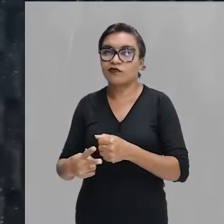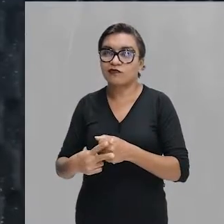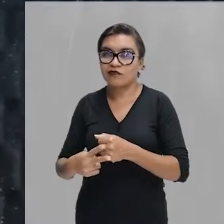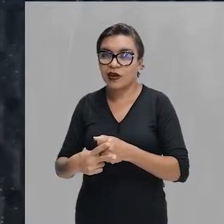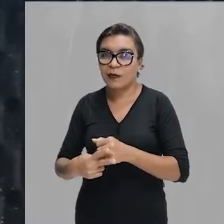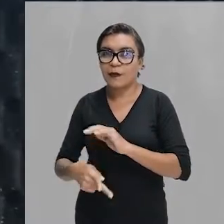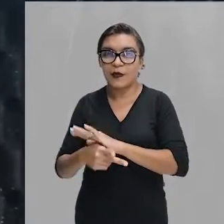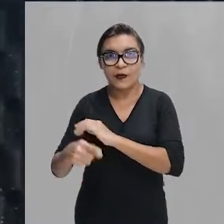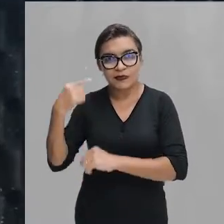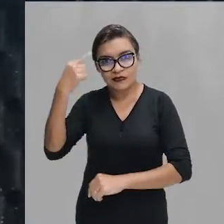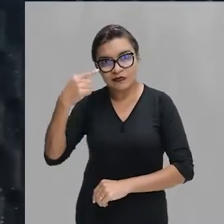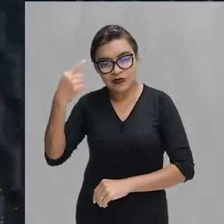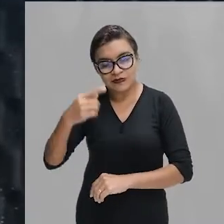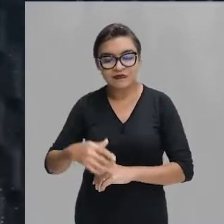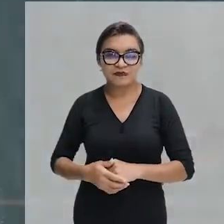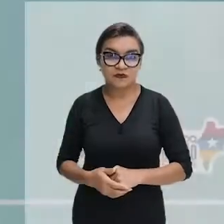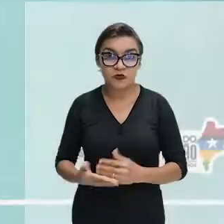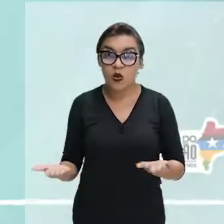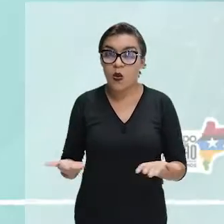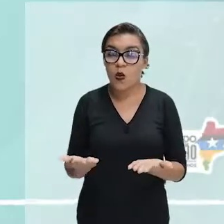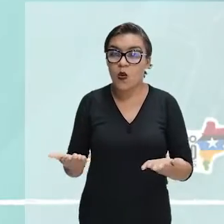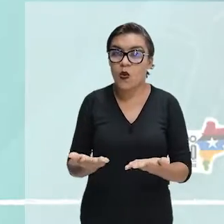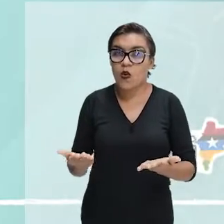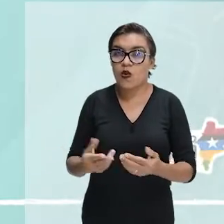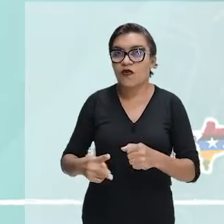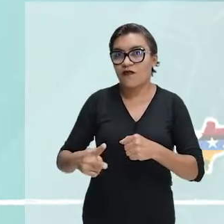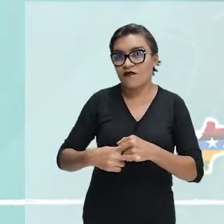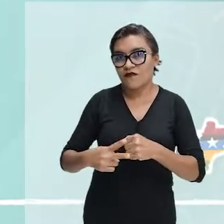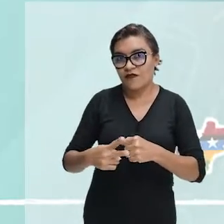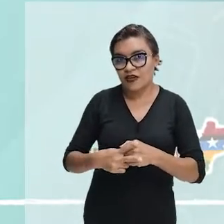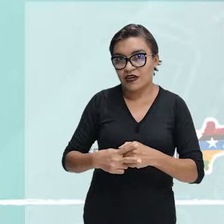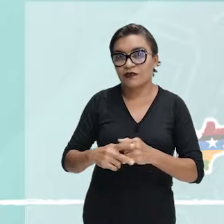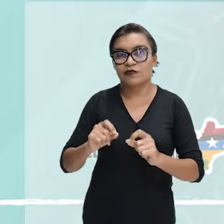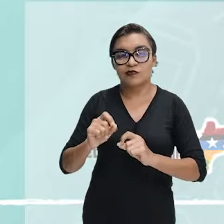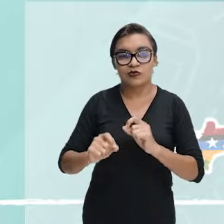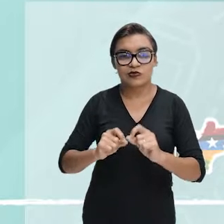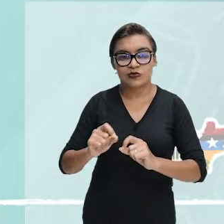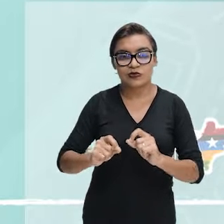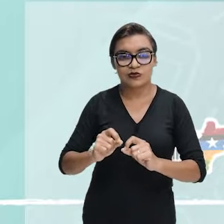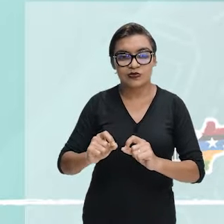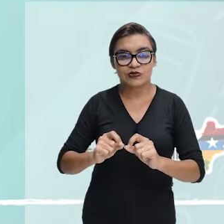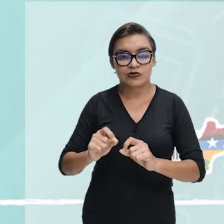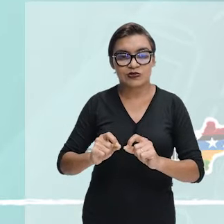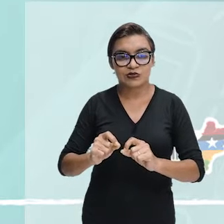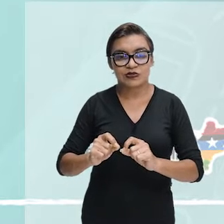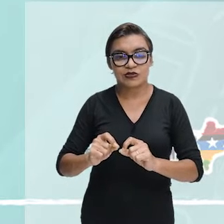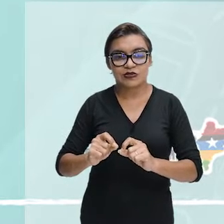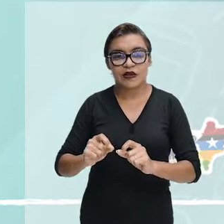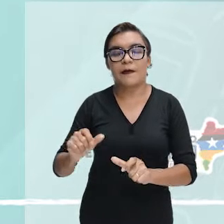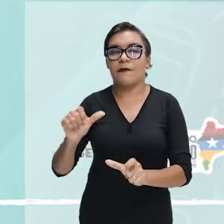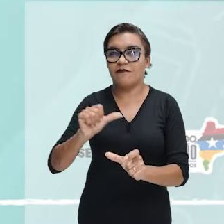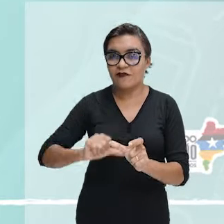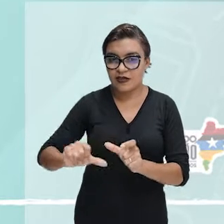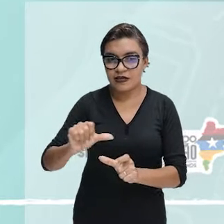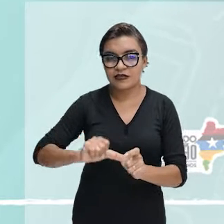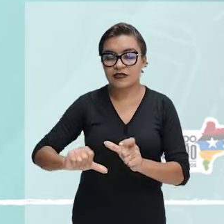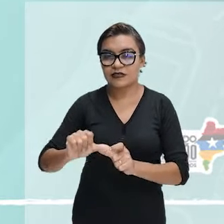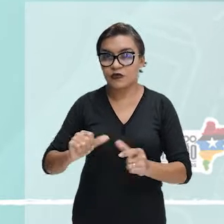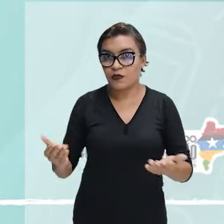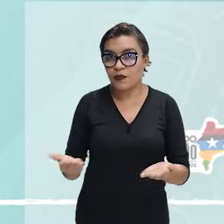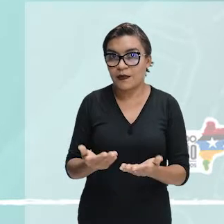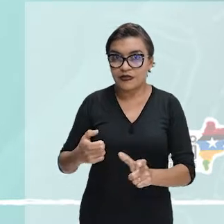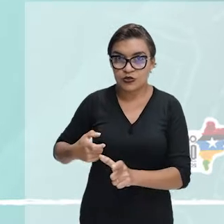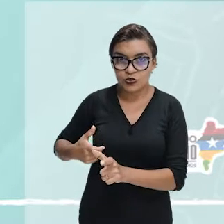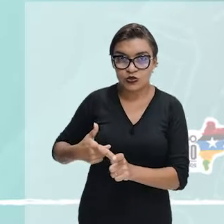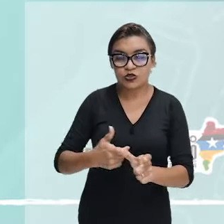vocês, beleza? Então, hoje nós vamos ver os verbos pronominales e reflexivos em presente de